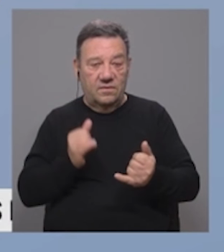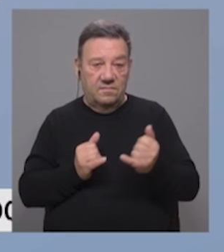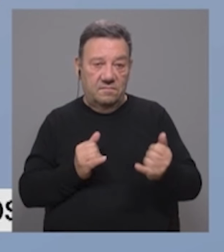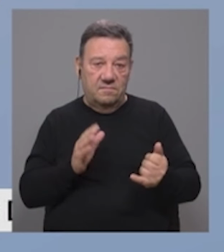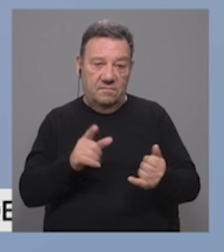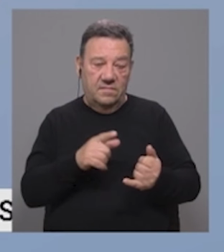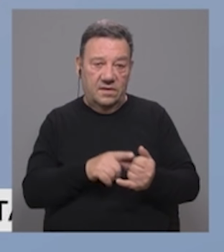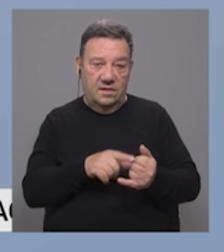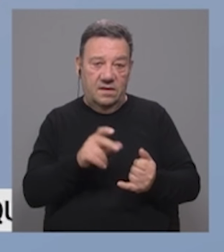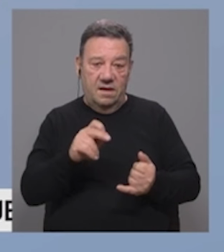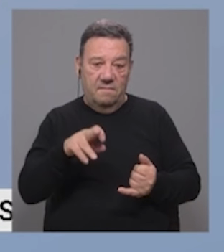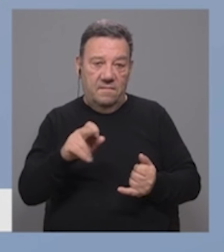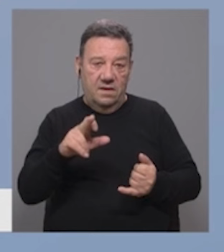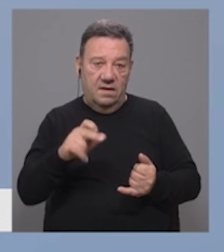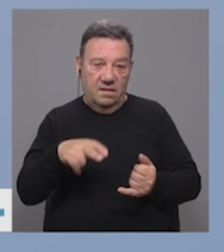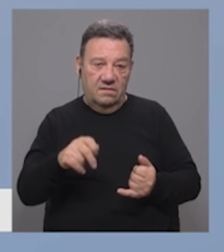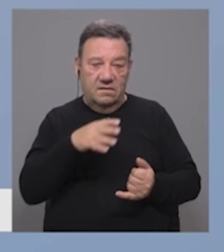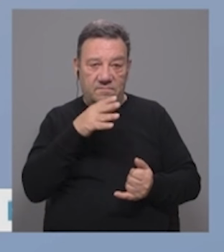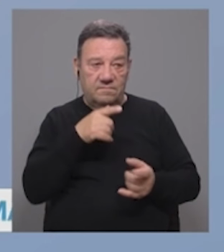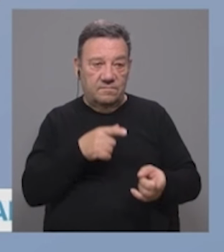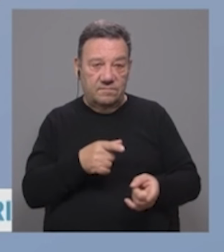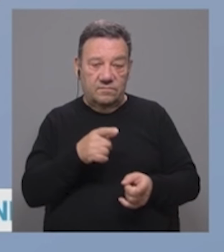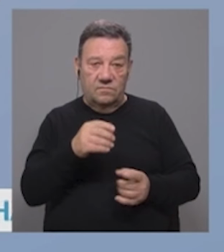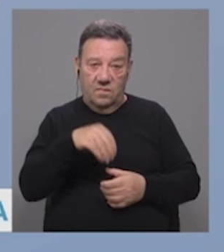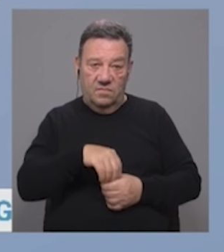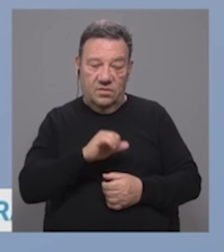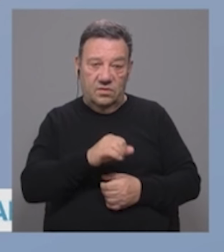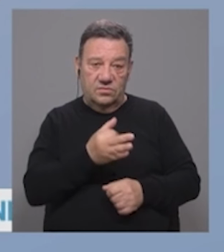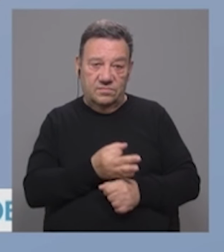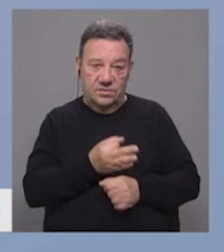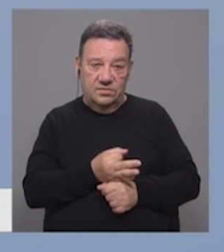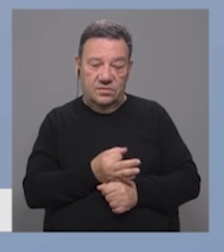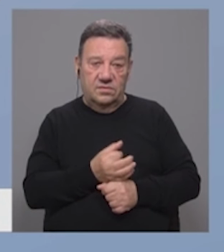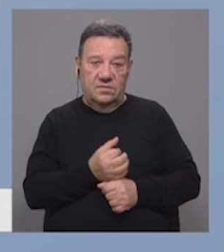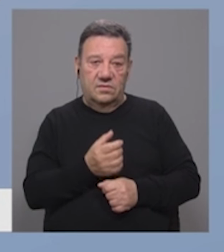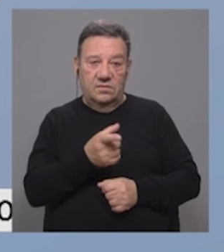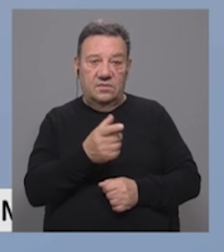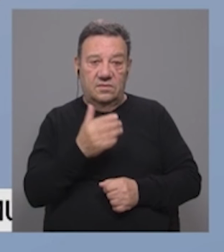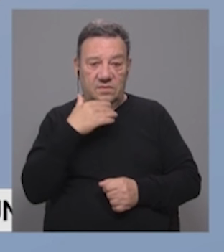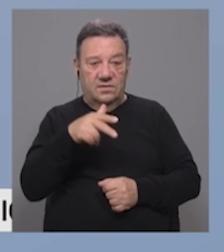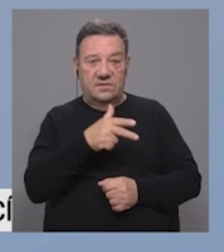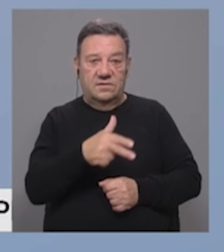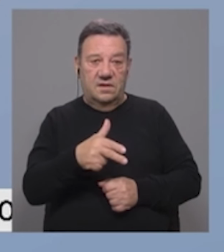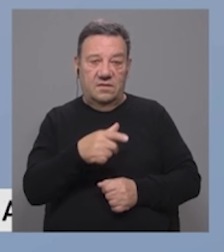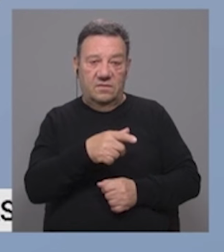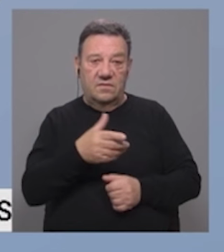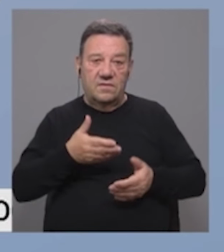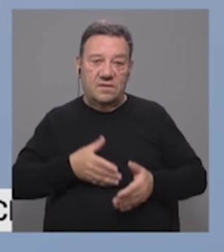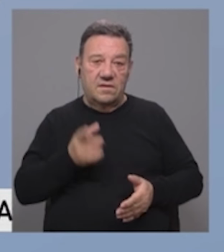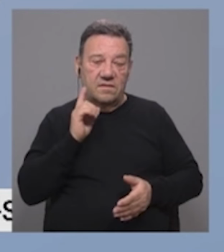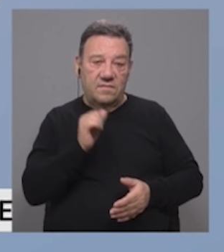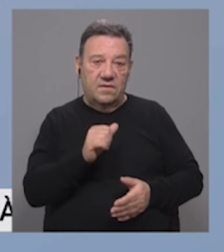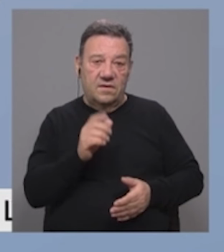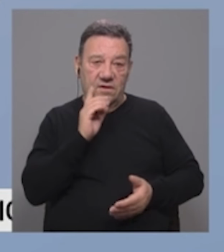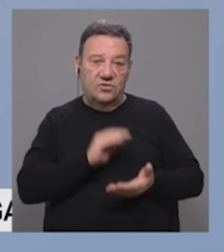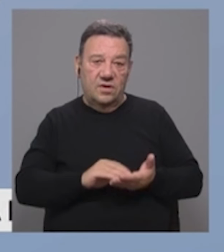mas para Amarante, para lhe dar conta que no âmbito das comemorações do centenário de nascimento da